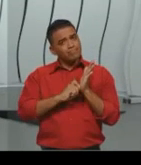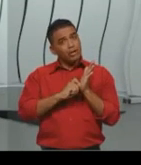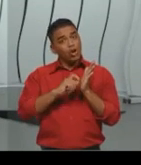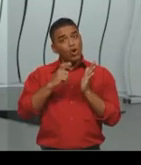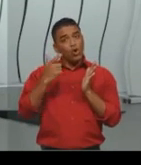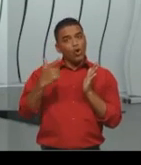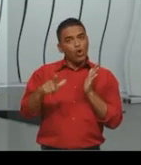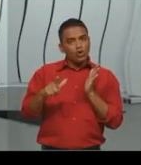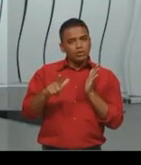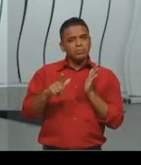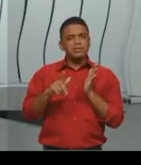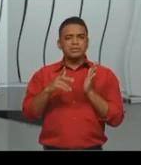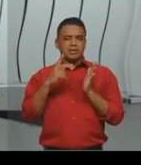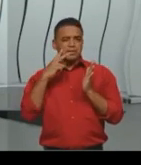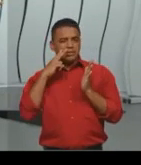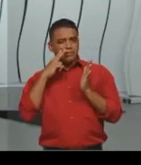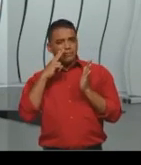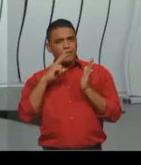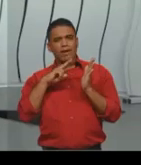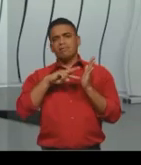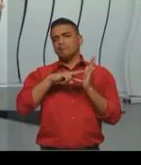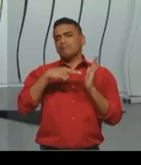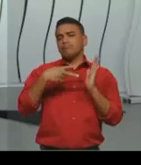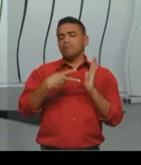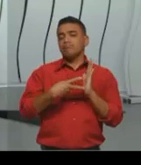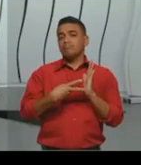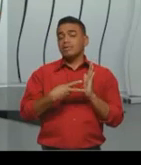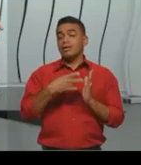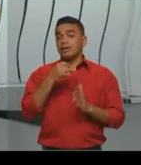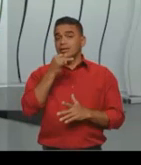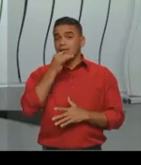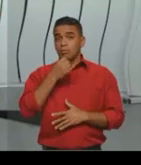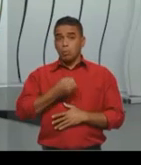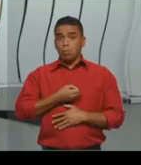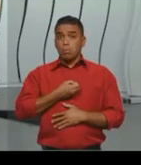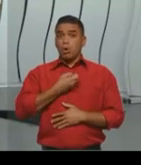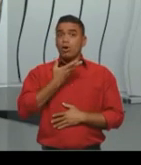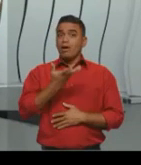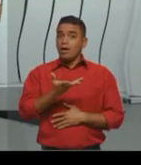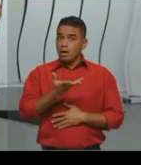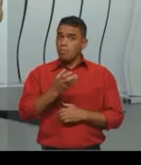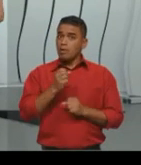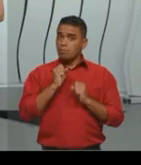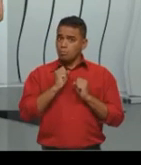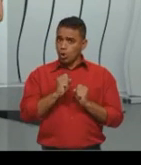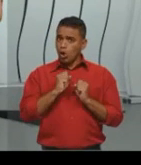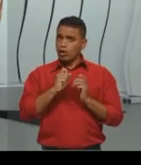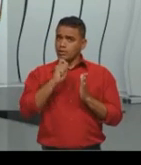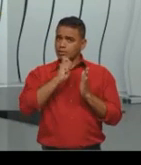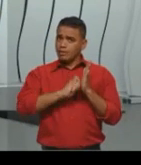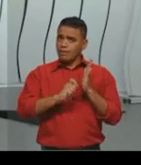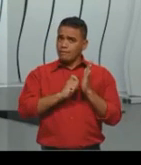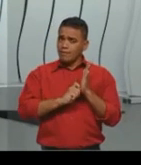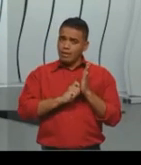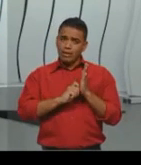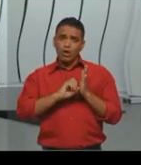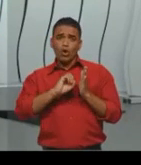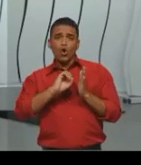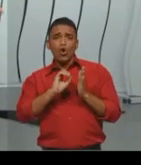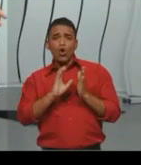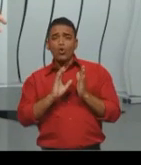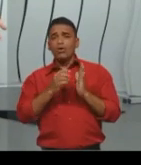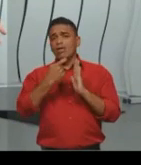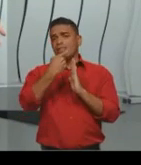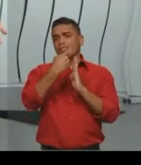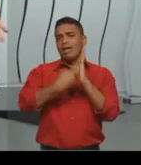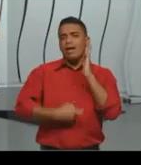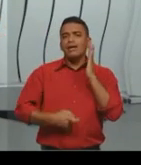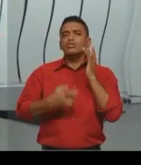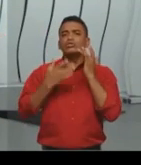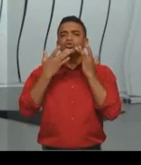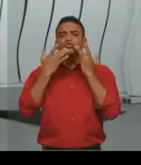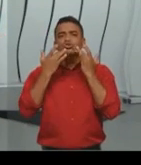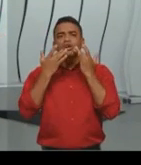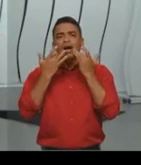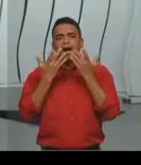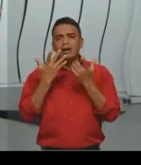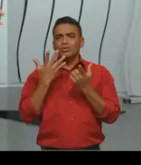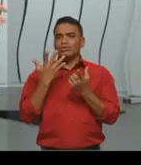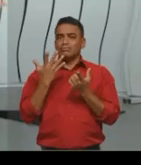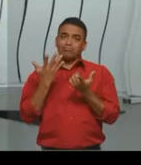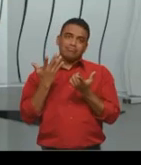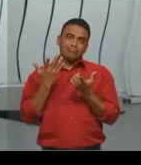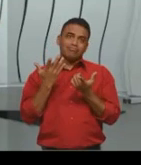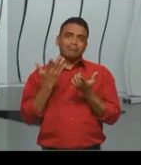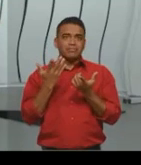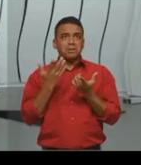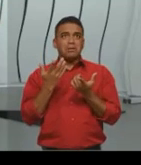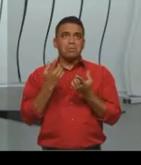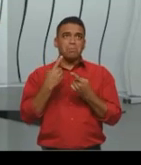tem que decodificar. Um poema você pode escrever ou não, você não vai escrever uma peça de teatro, cabe ao artista. Você pode escrever um